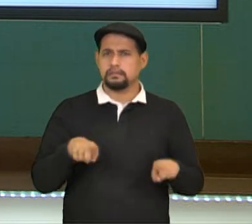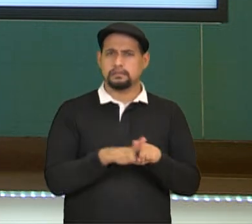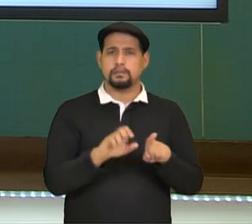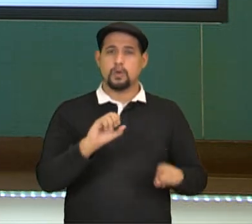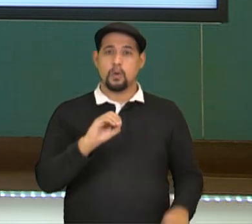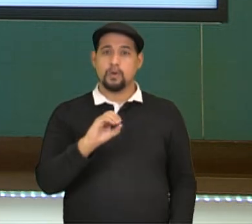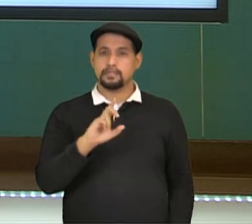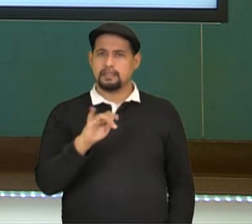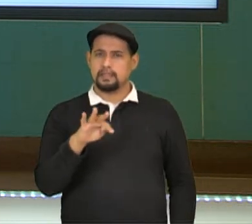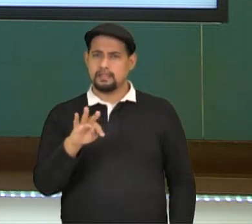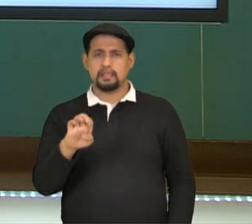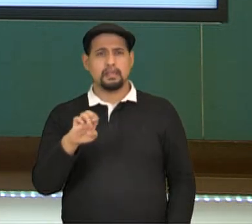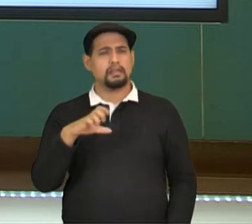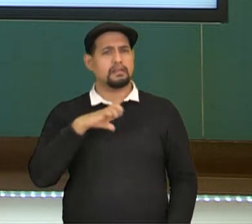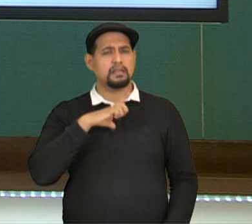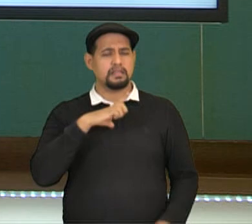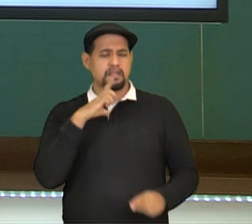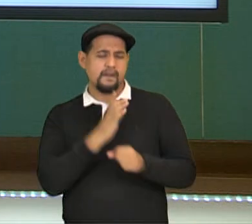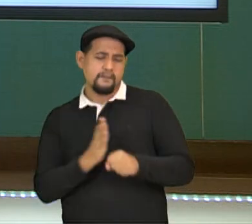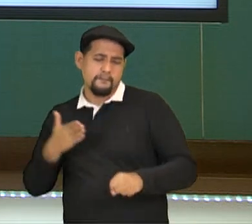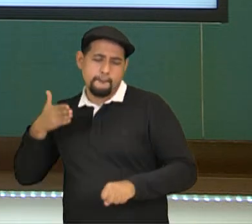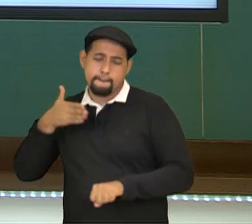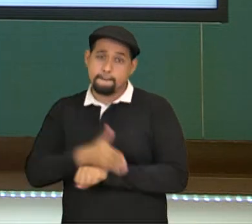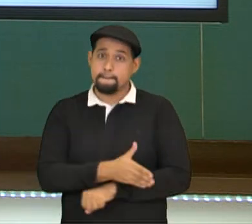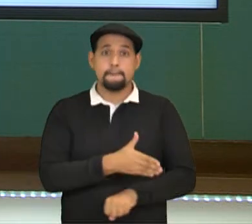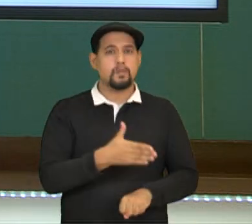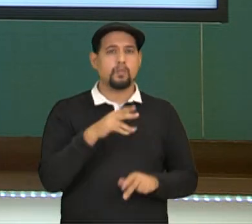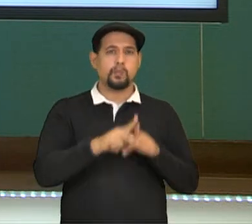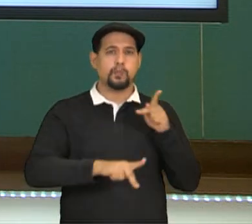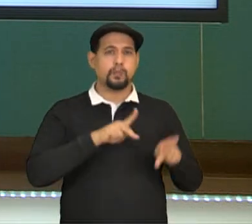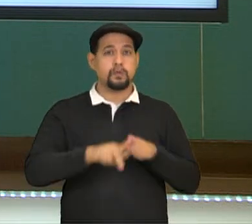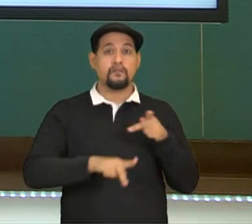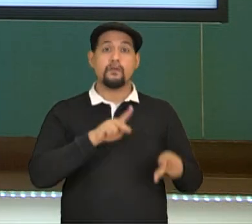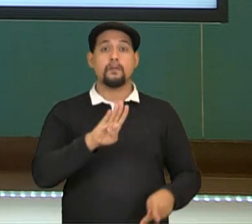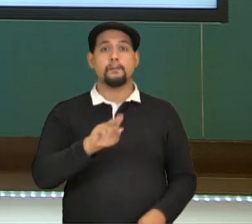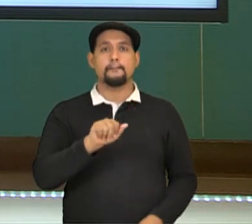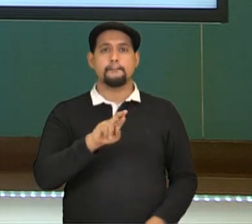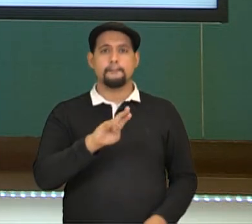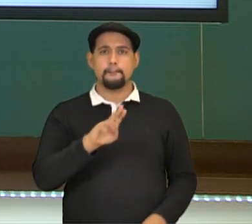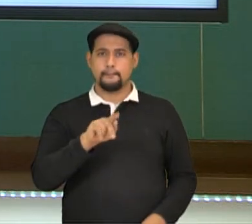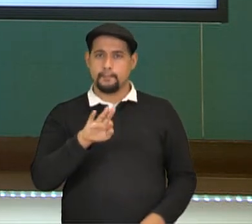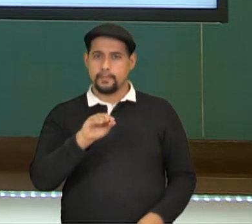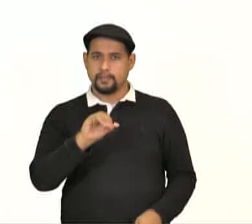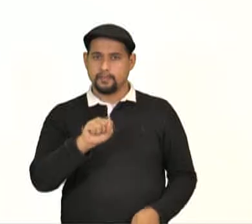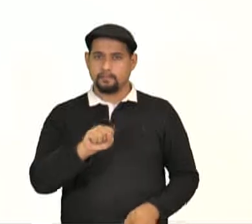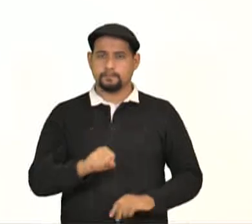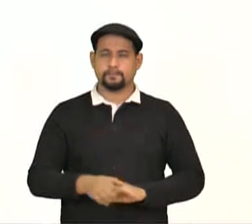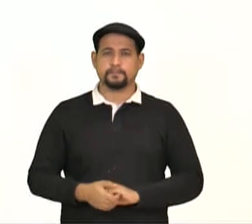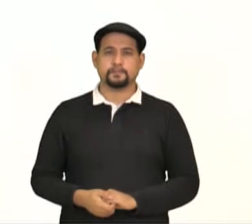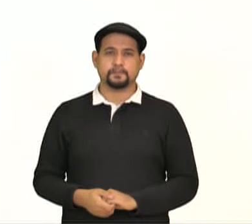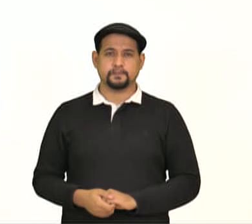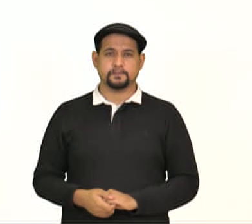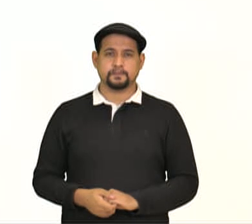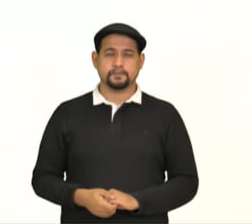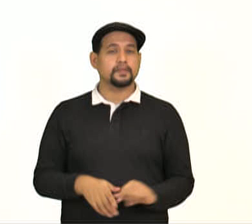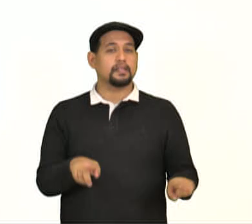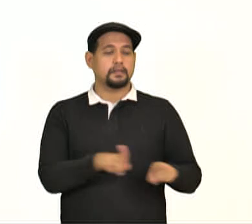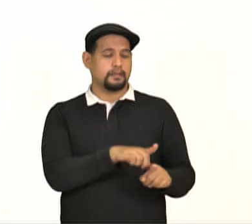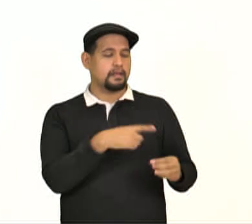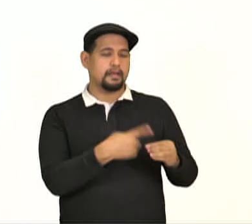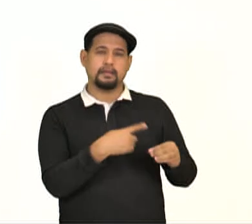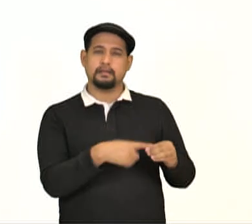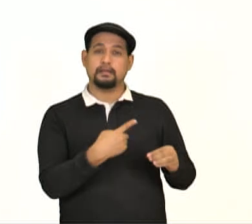que se havia sofrido invasões bárbaras, né? Tamanha a importância do Justiniano. E a cidade